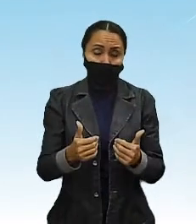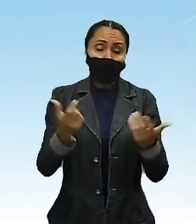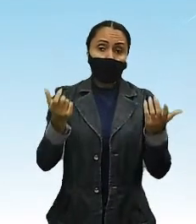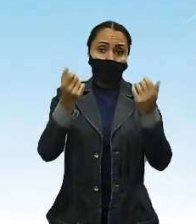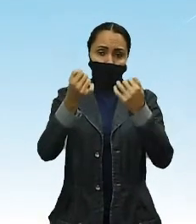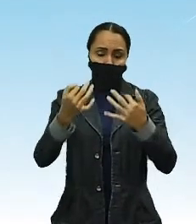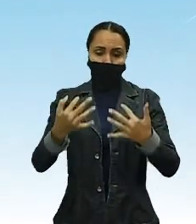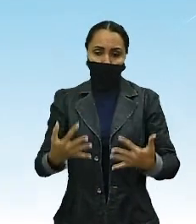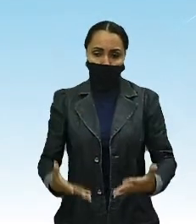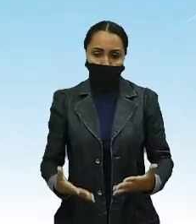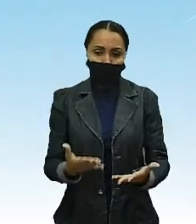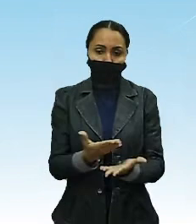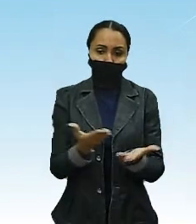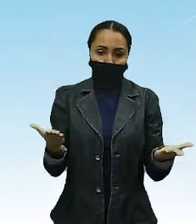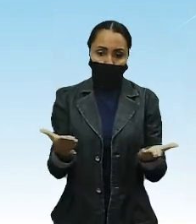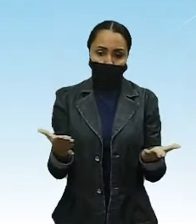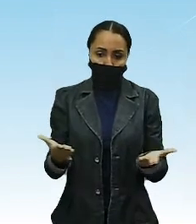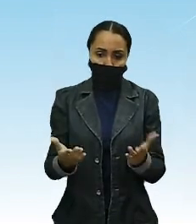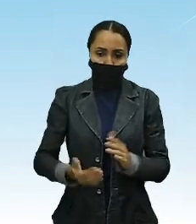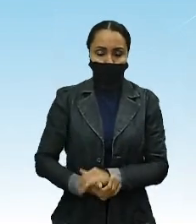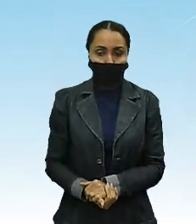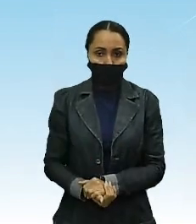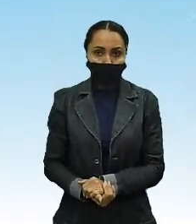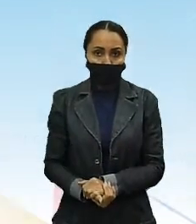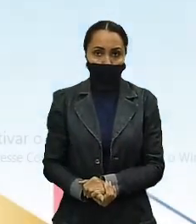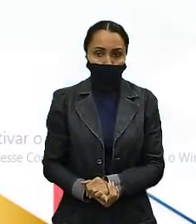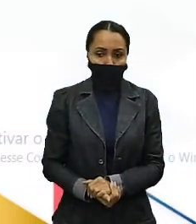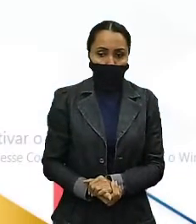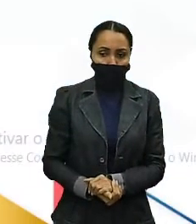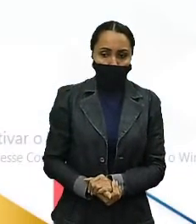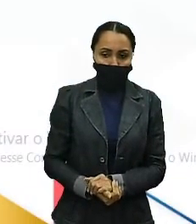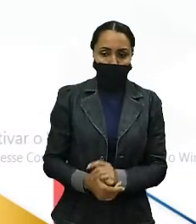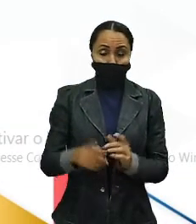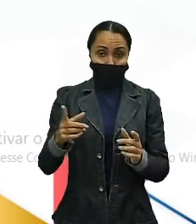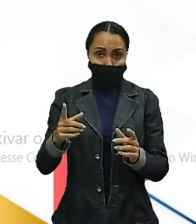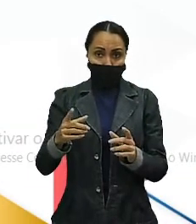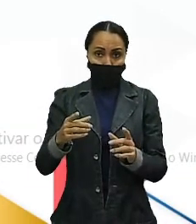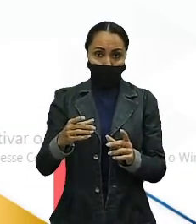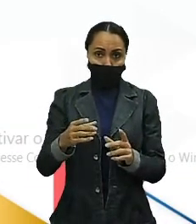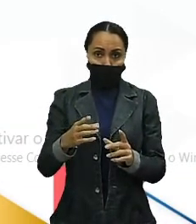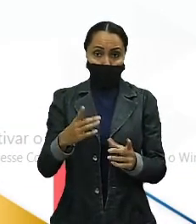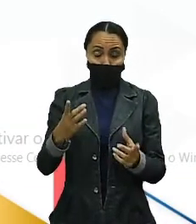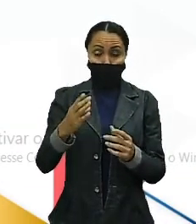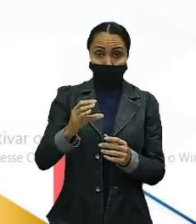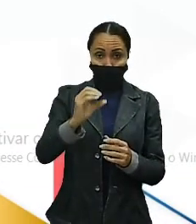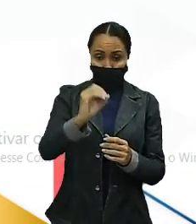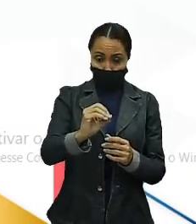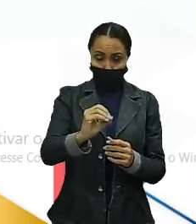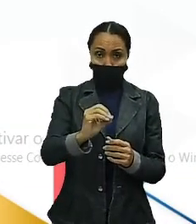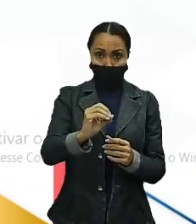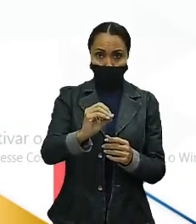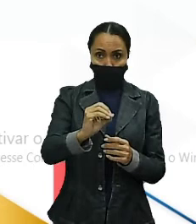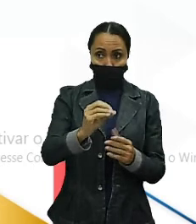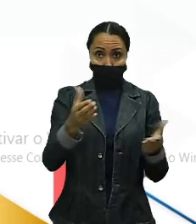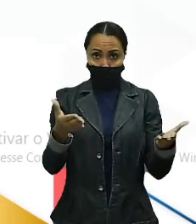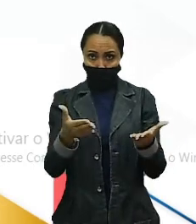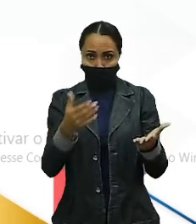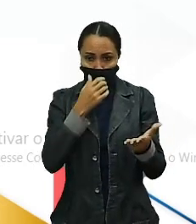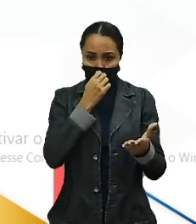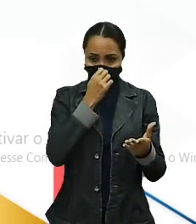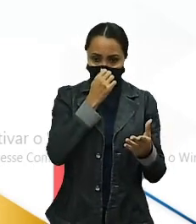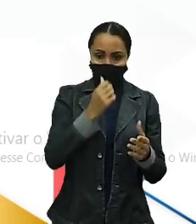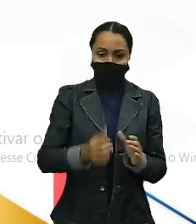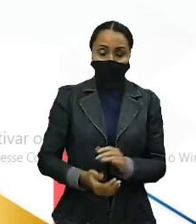falar desse deslocamento passando pelo ponto, a origem, pelo ponto 00, tá? Leve